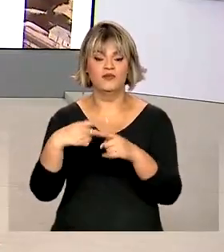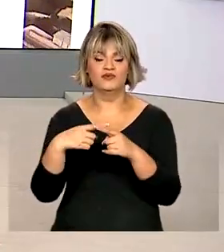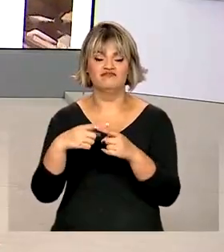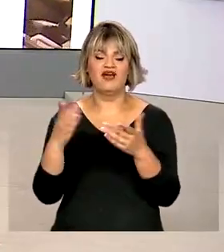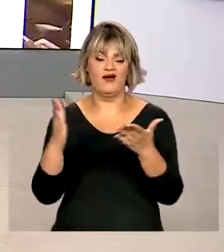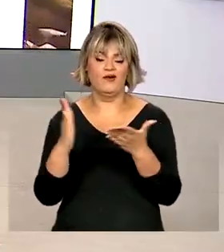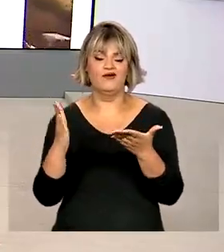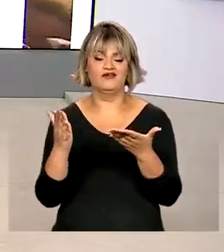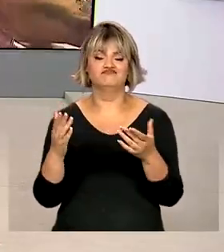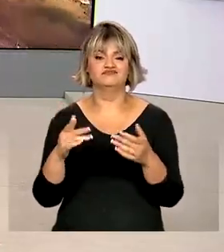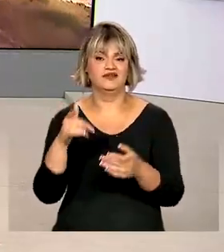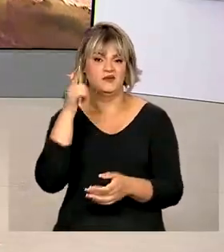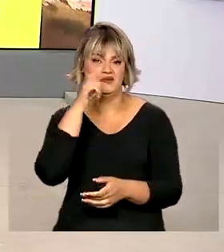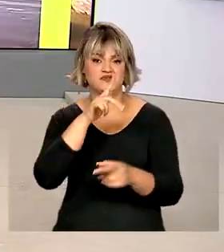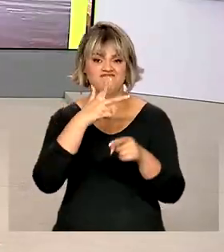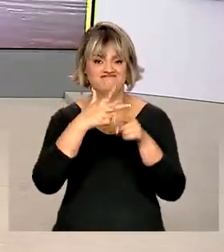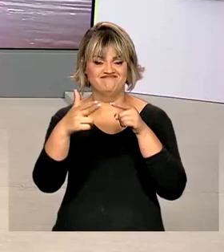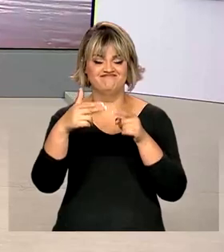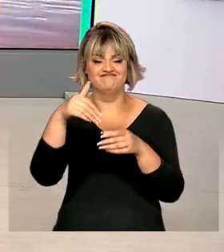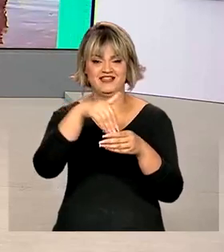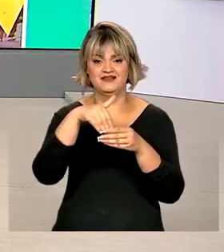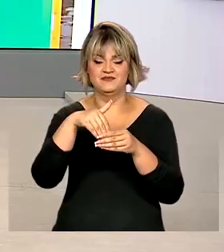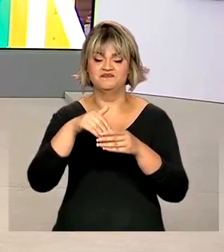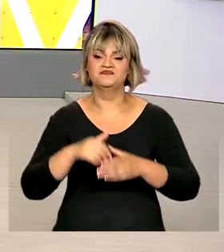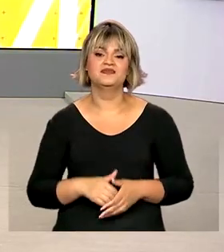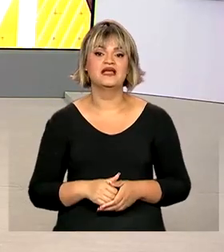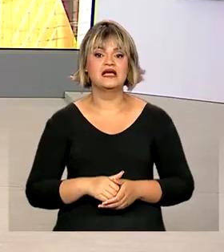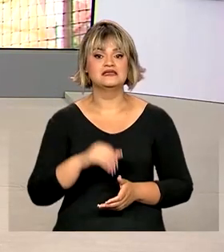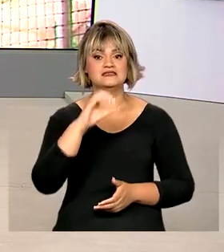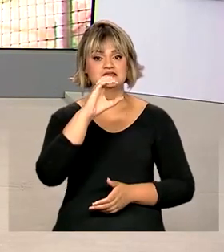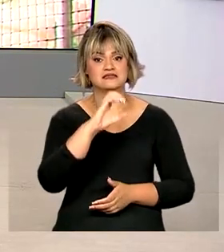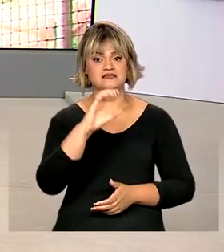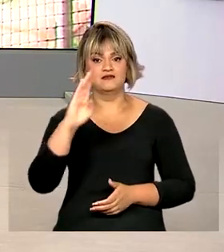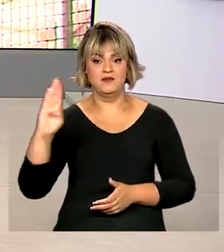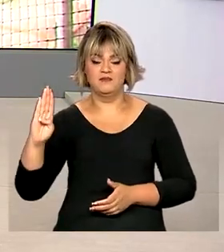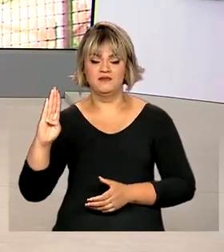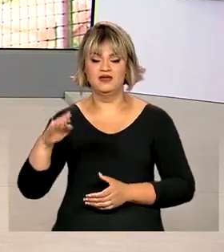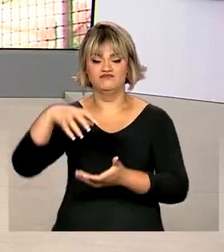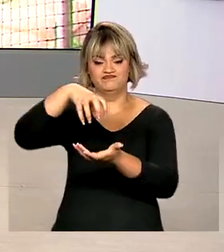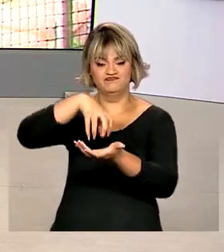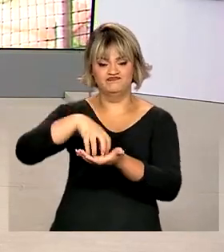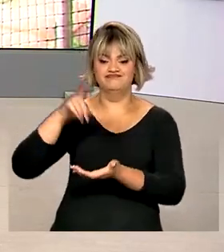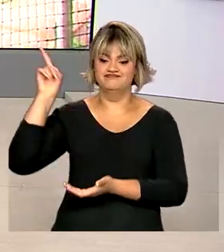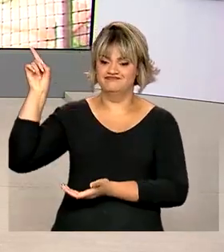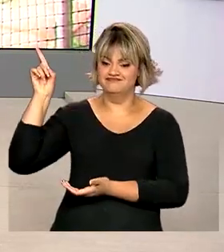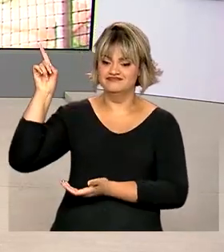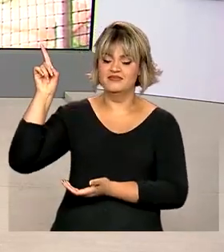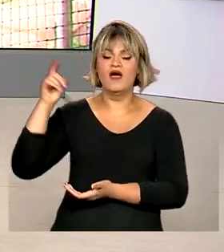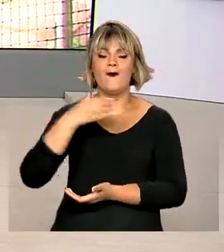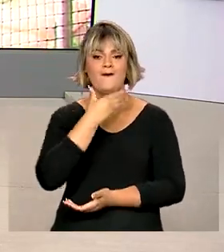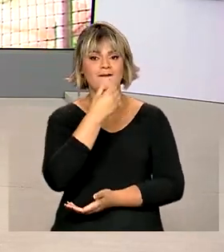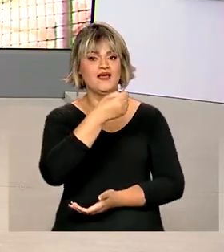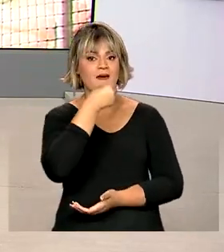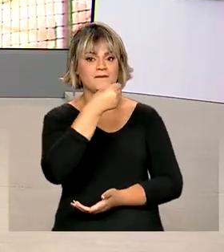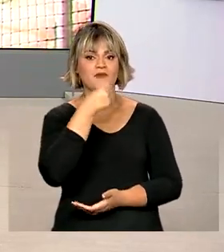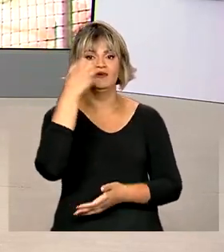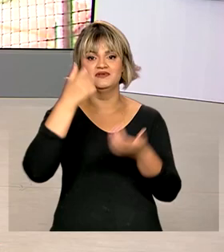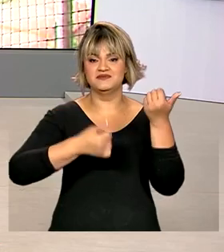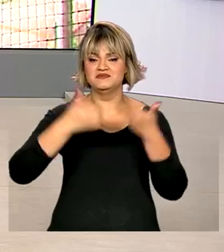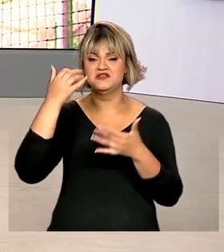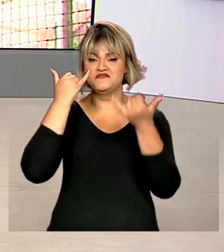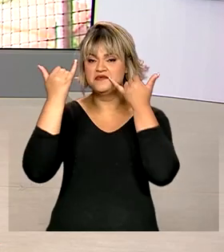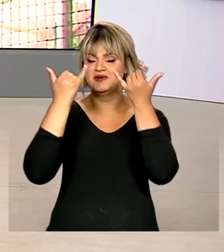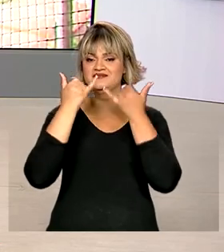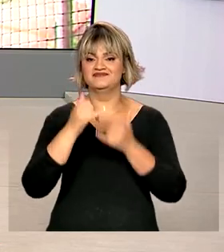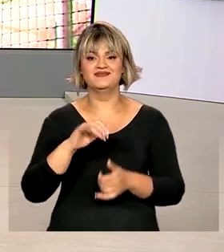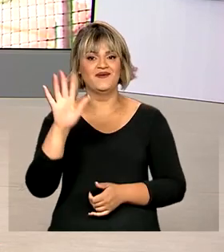da eleição em 30 de outubro. Vamos ao vivo ao CCBB, local de transição do governo. Glauco de Queiroz traz ao vivo pra gente as informações.